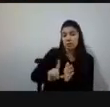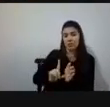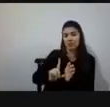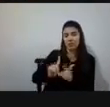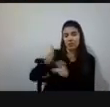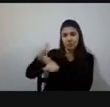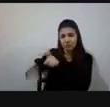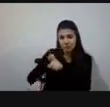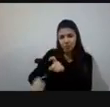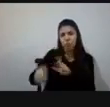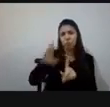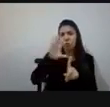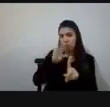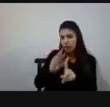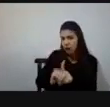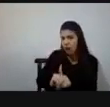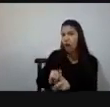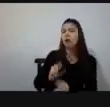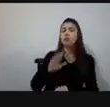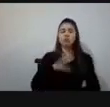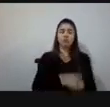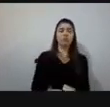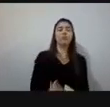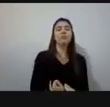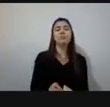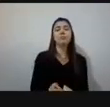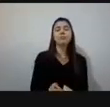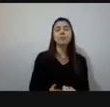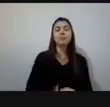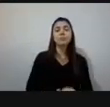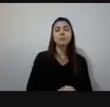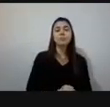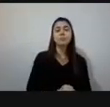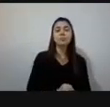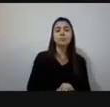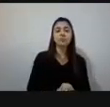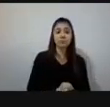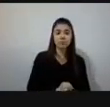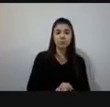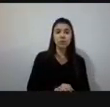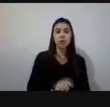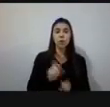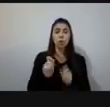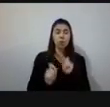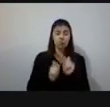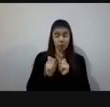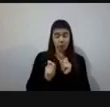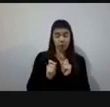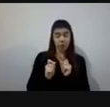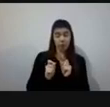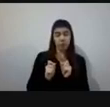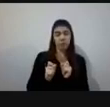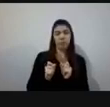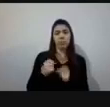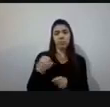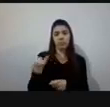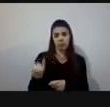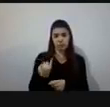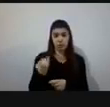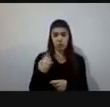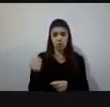O que vale, Gabriele, para nós aqui na nossa forma de atuação, mas deveria assim